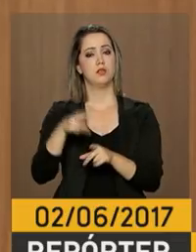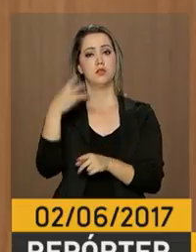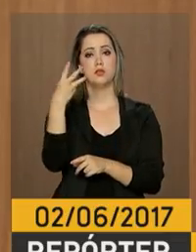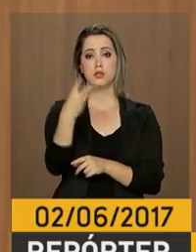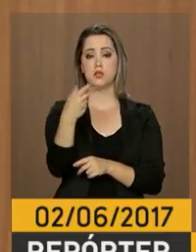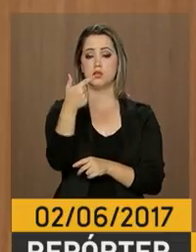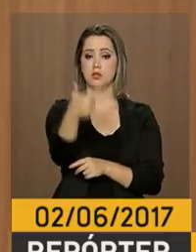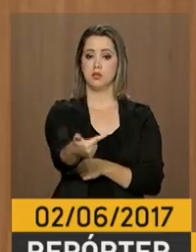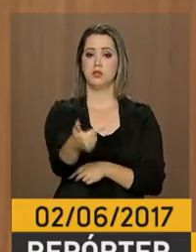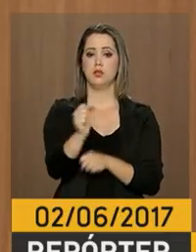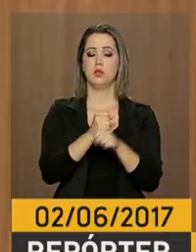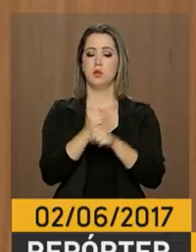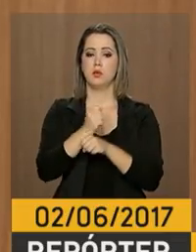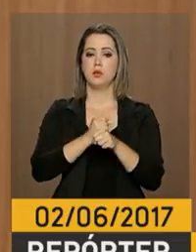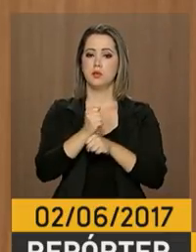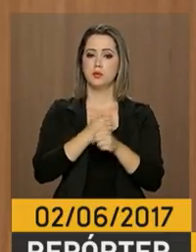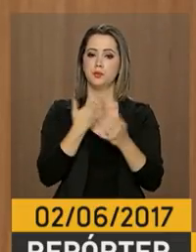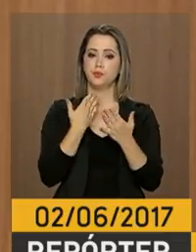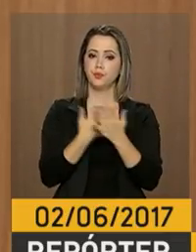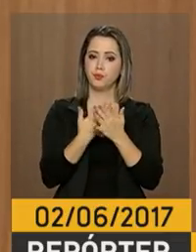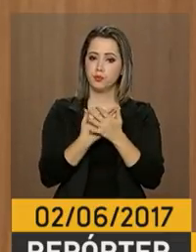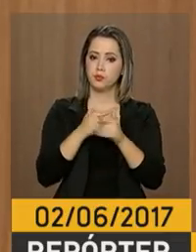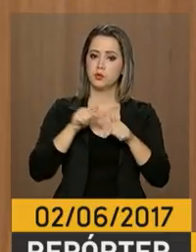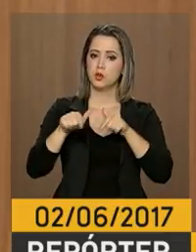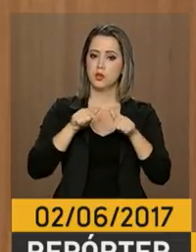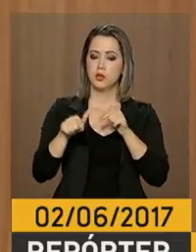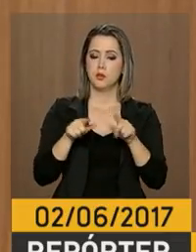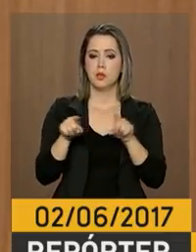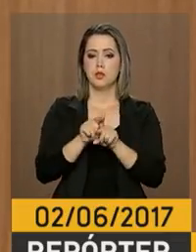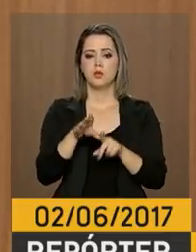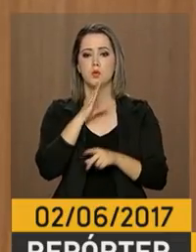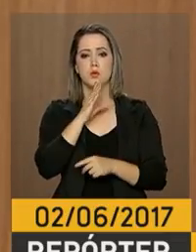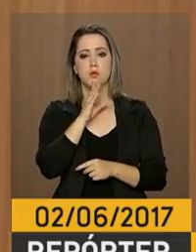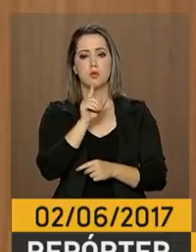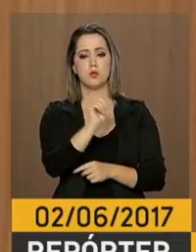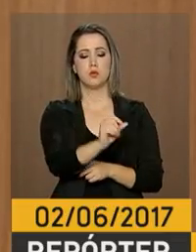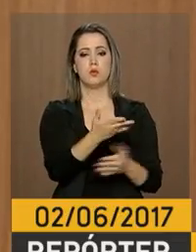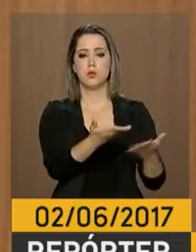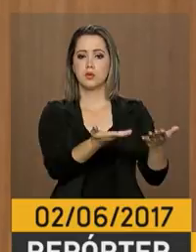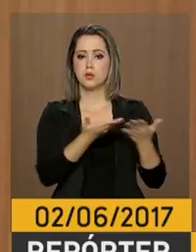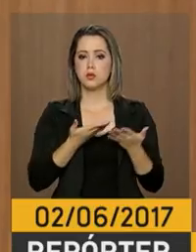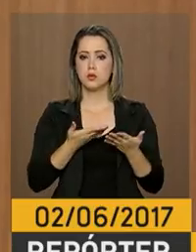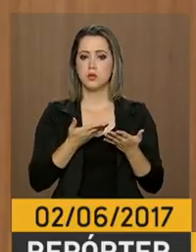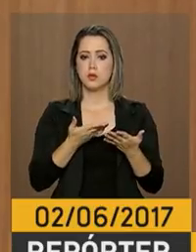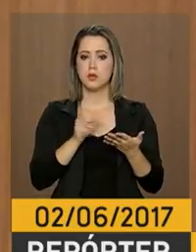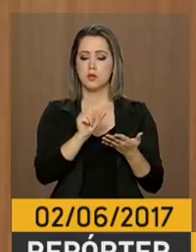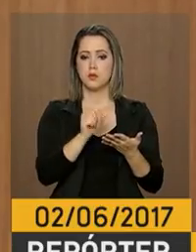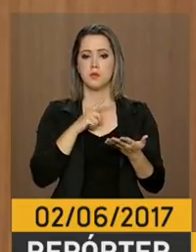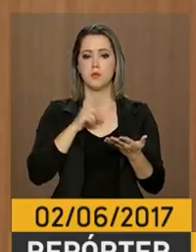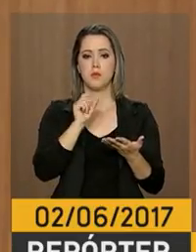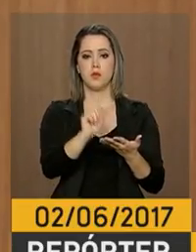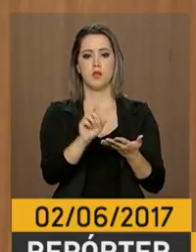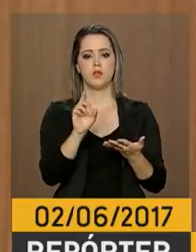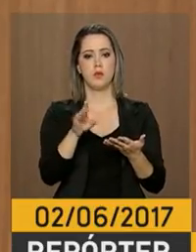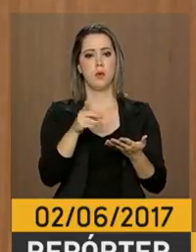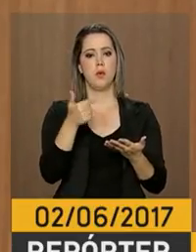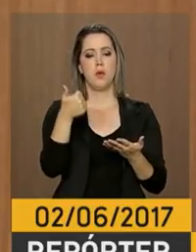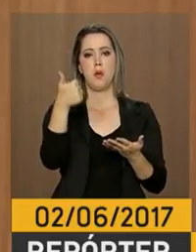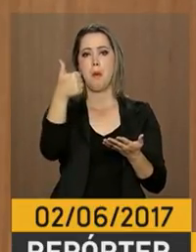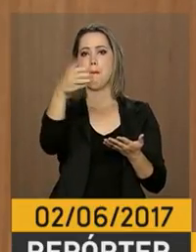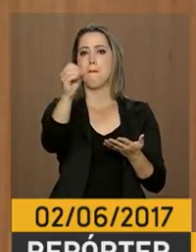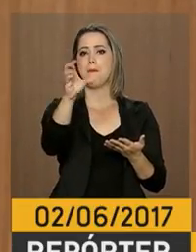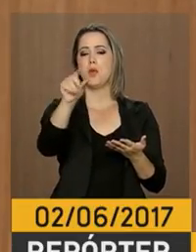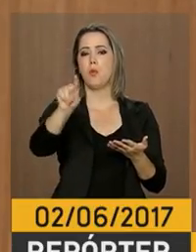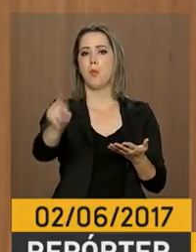anos da nossa estatura tive a honra de conhecer a receber nos distancia deus não menos de mil magistrados